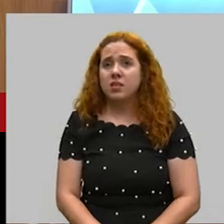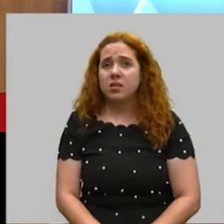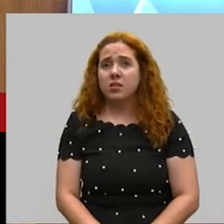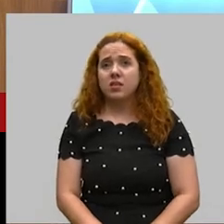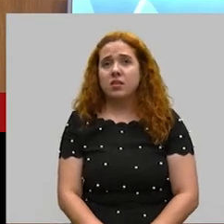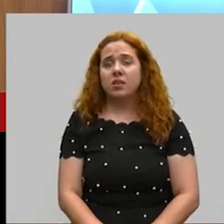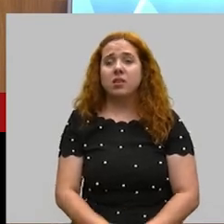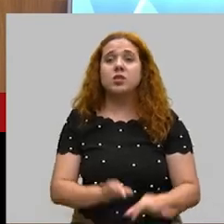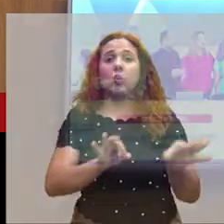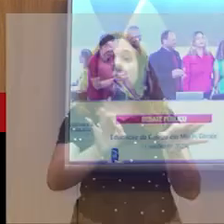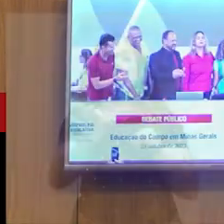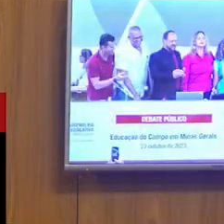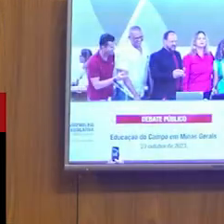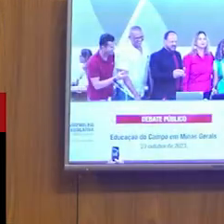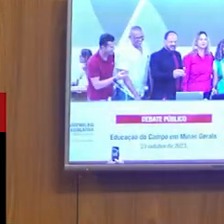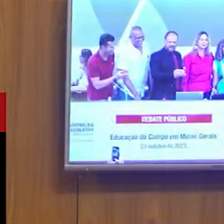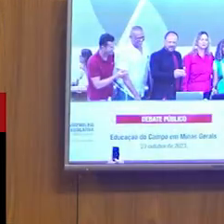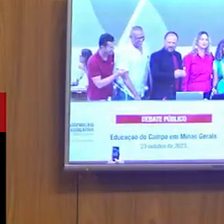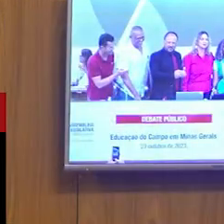oficial